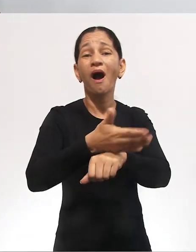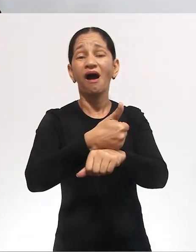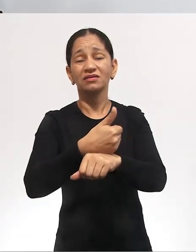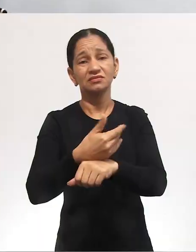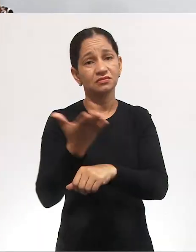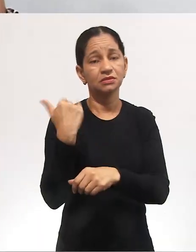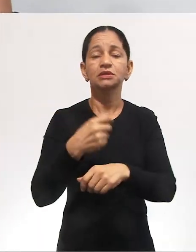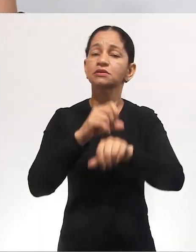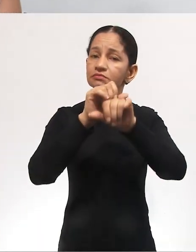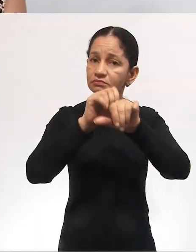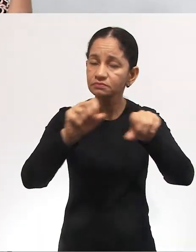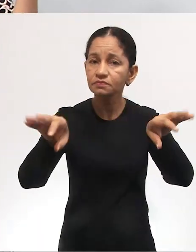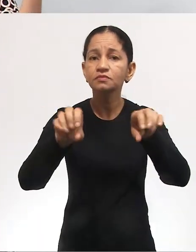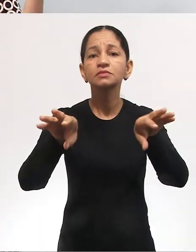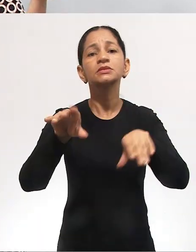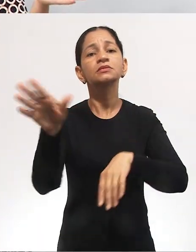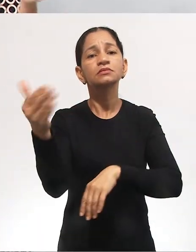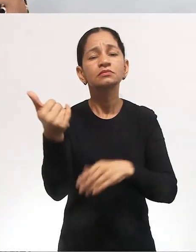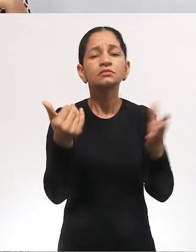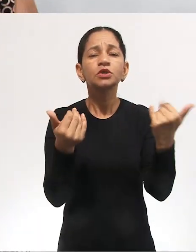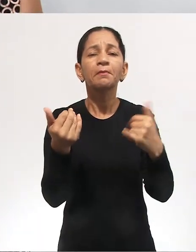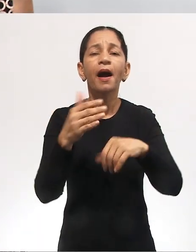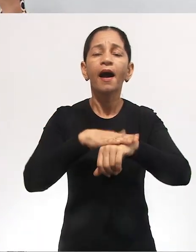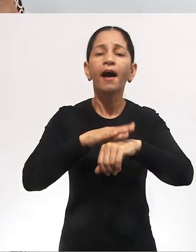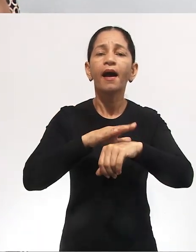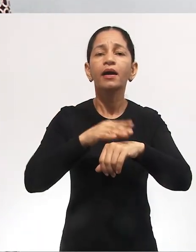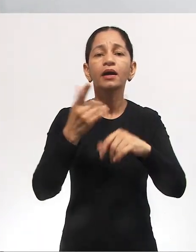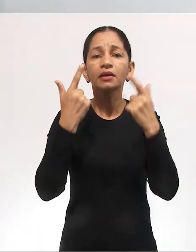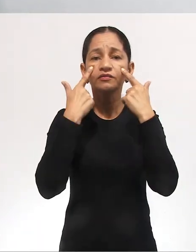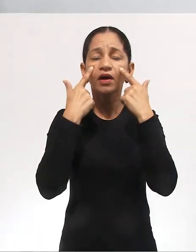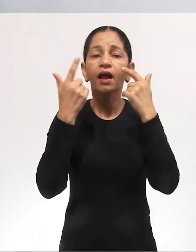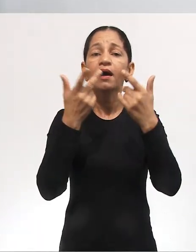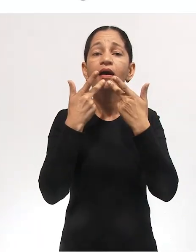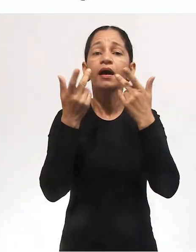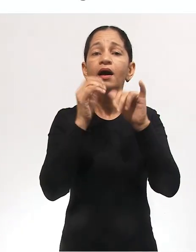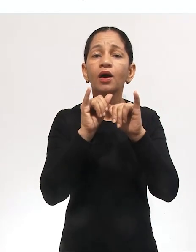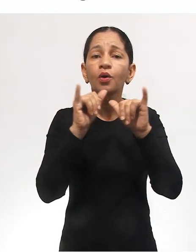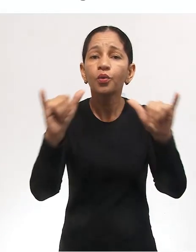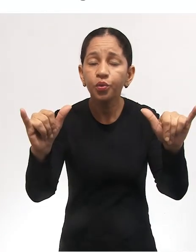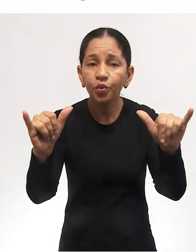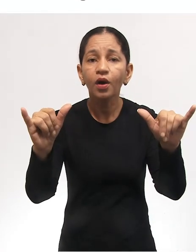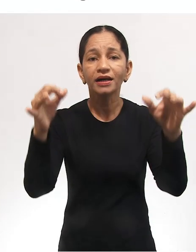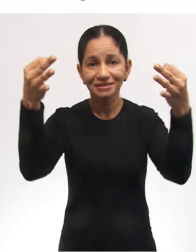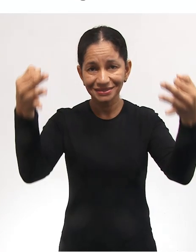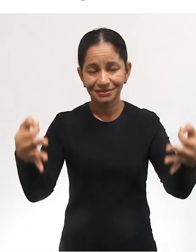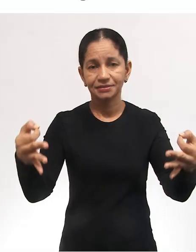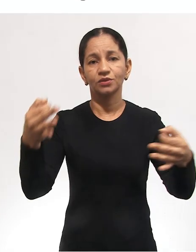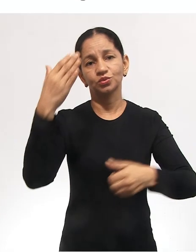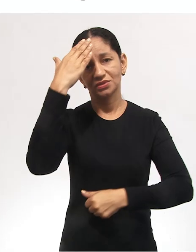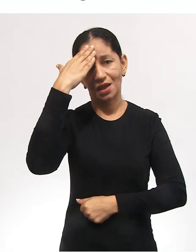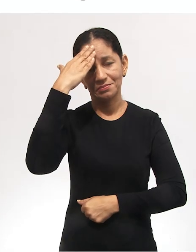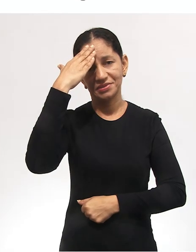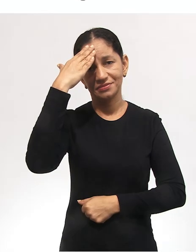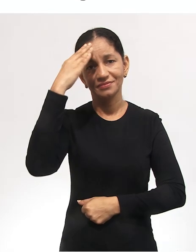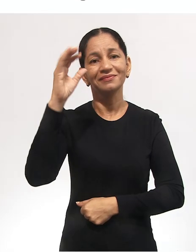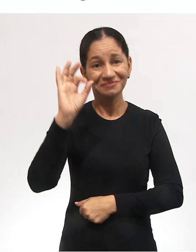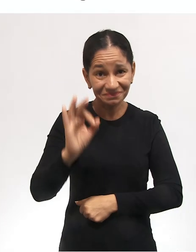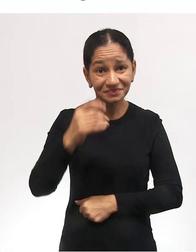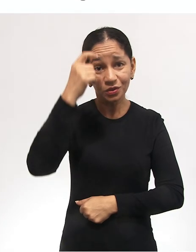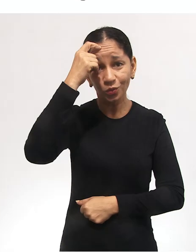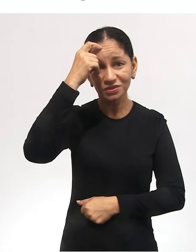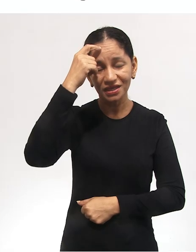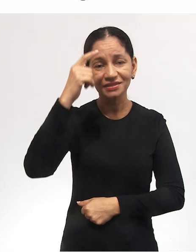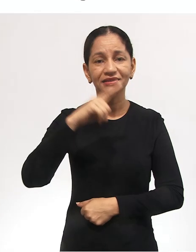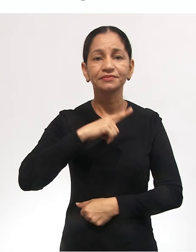antecedência, né, do início ali, do start desse programa de ginástica laboral, por exemplo. Exemplos